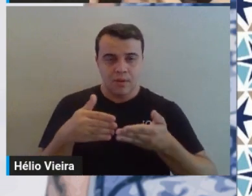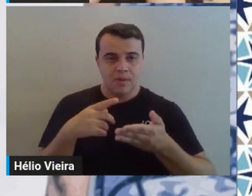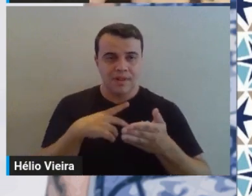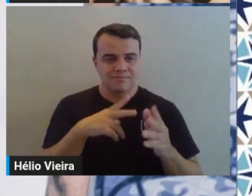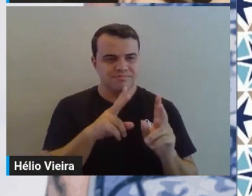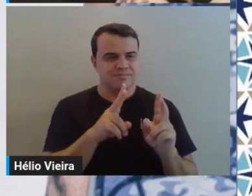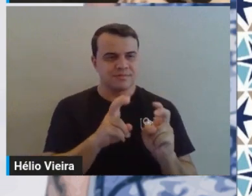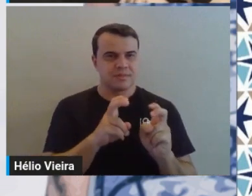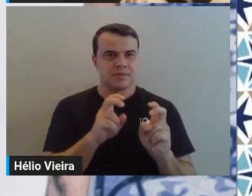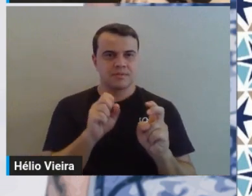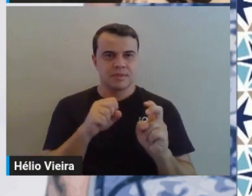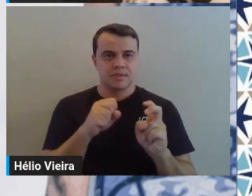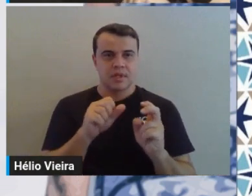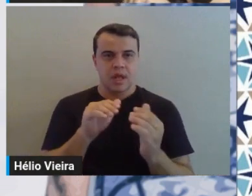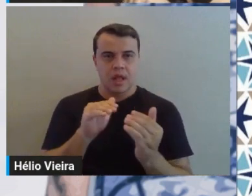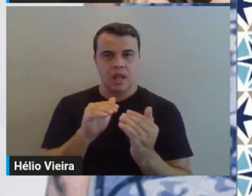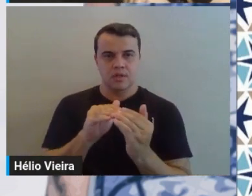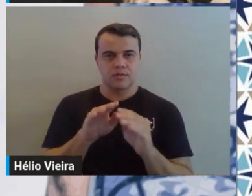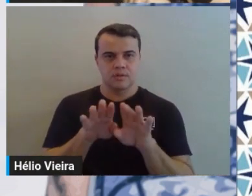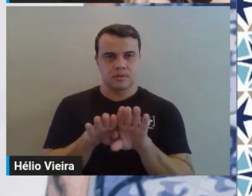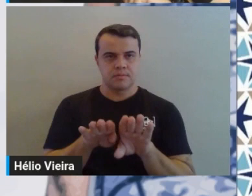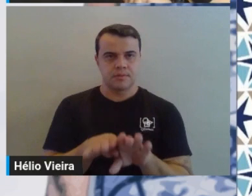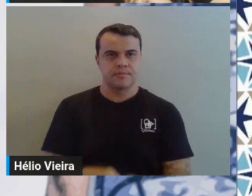assuntos que podem se relacionar também.